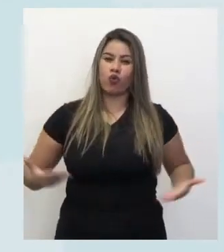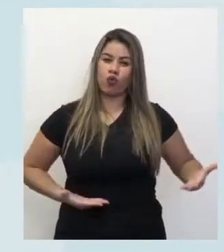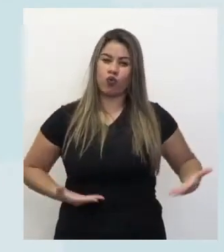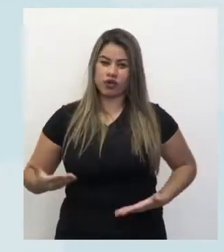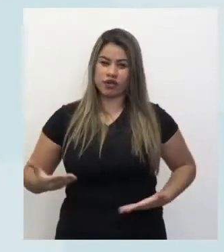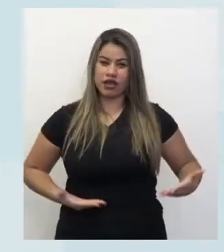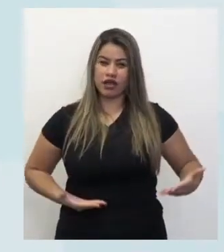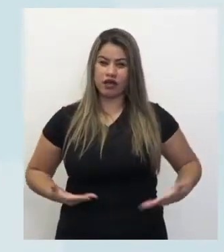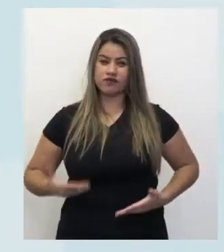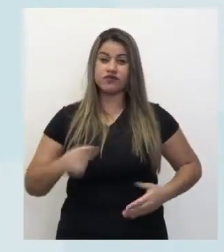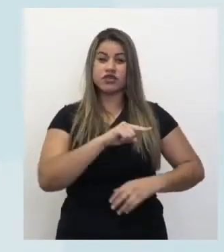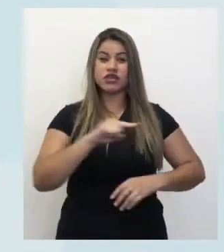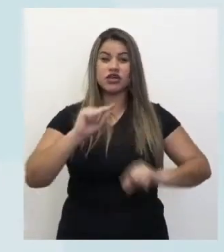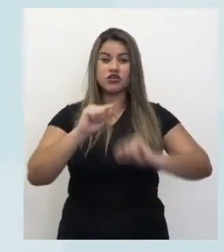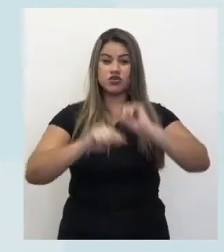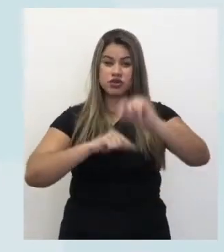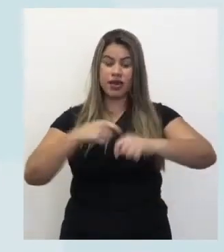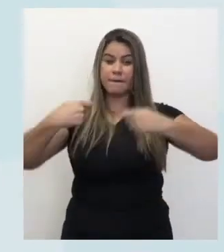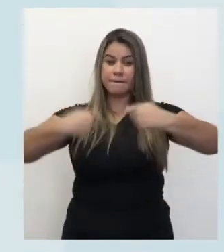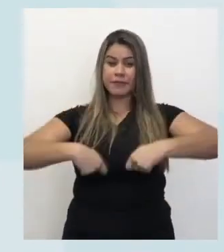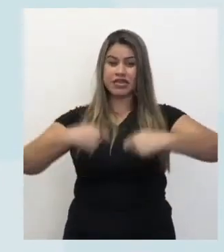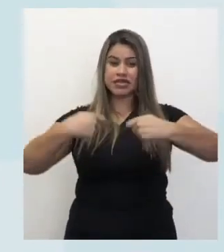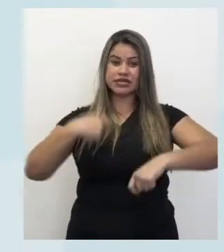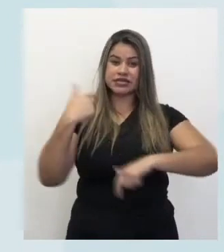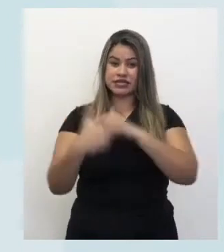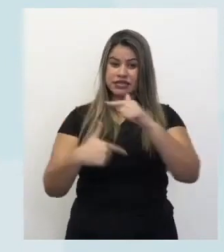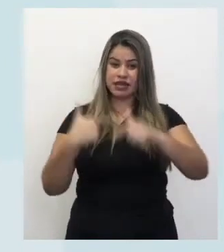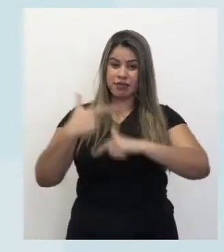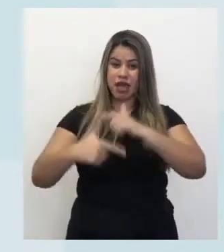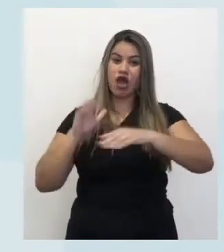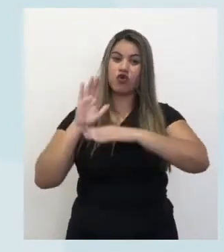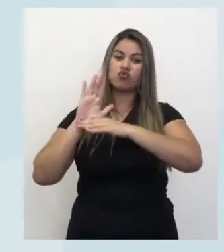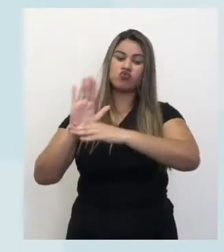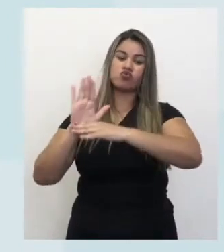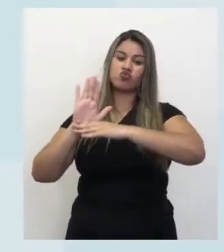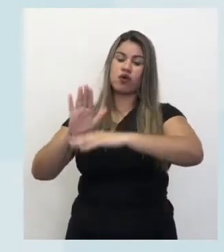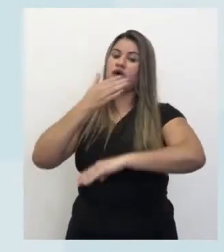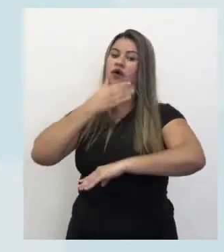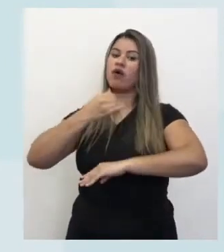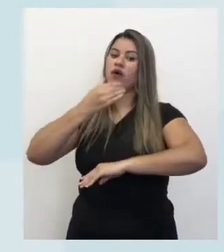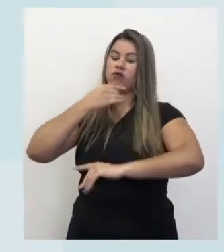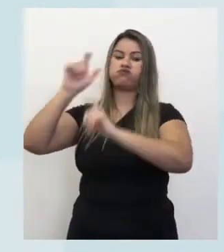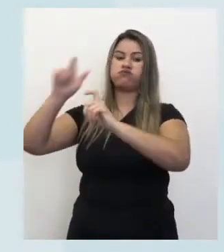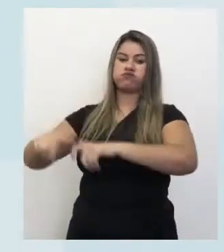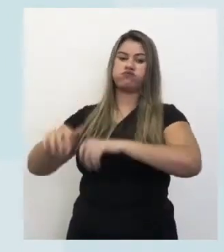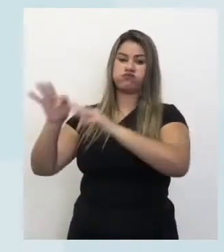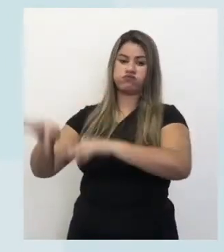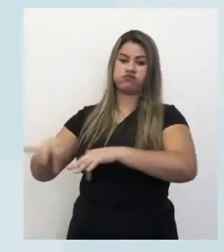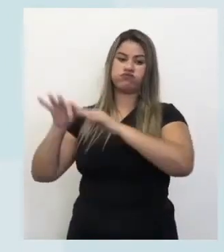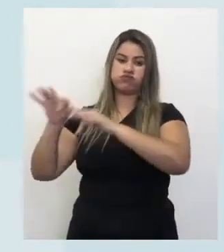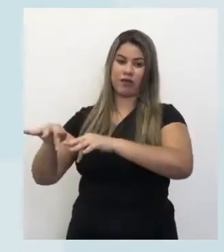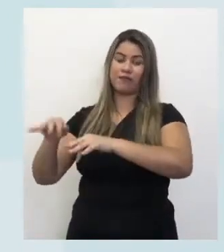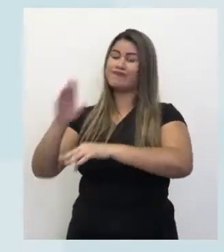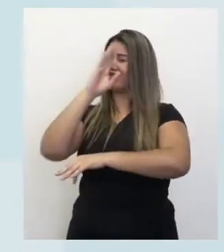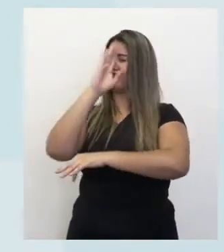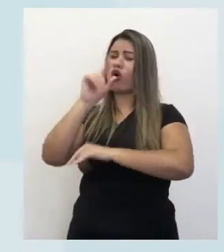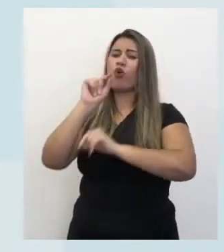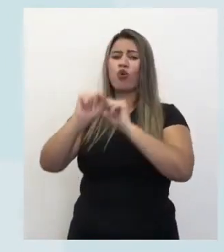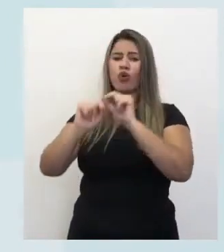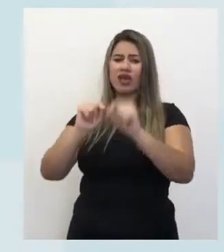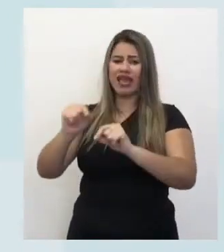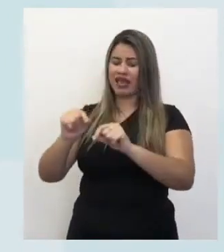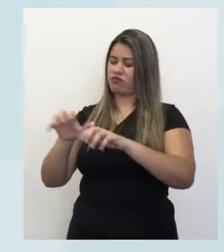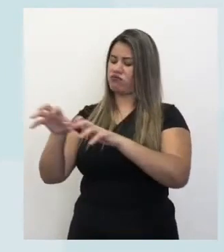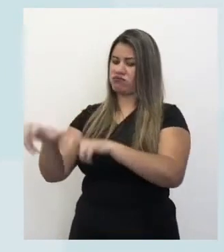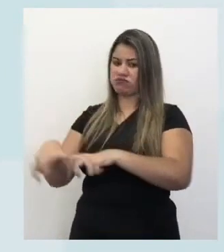é trabalhar para um senhor feudal, principalmente na terra, né, como o